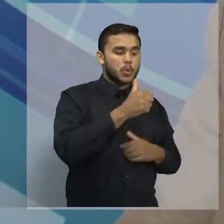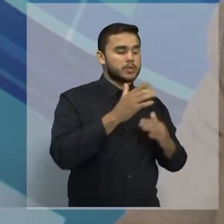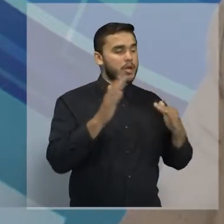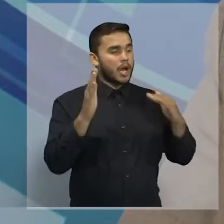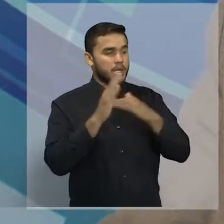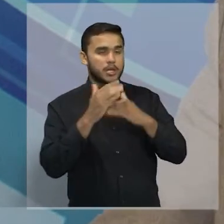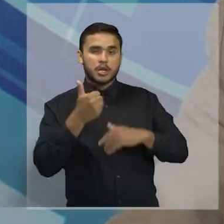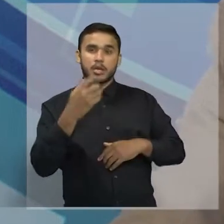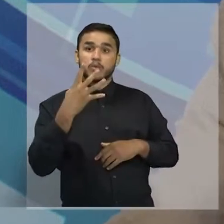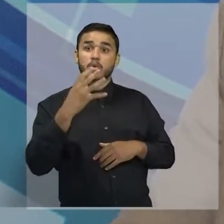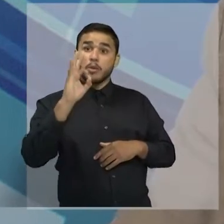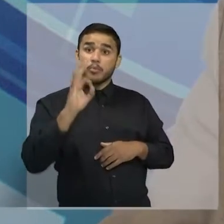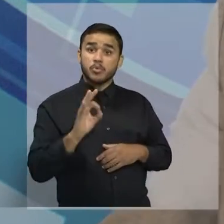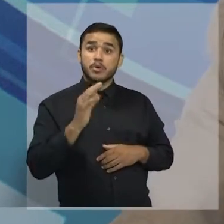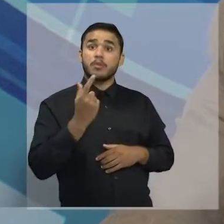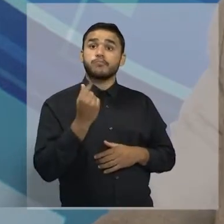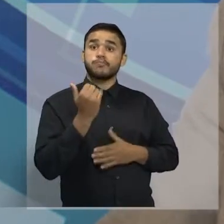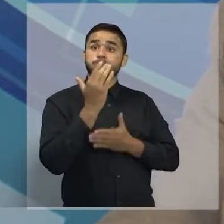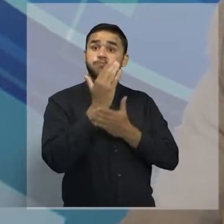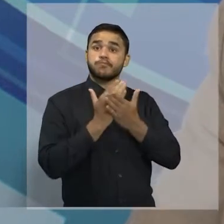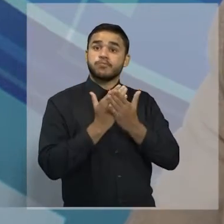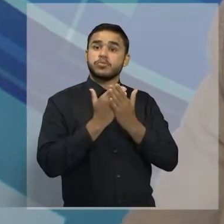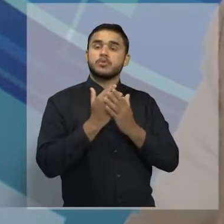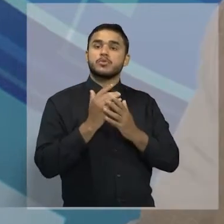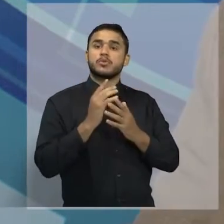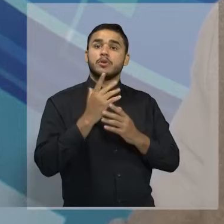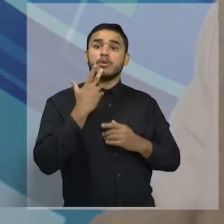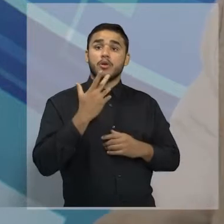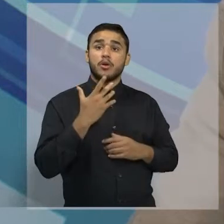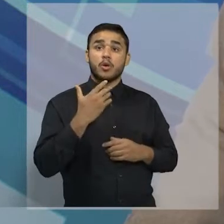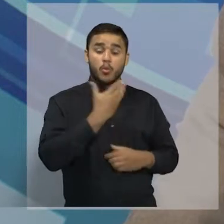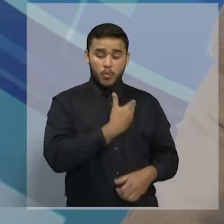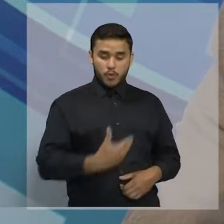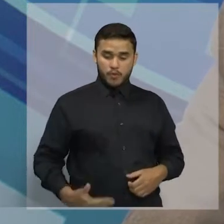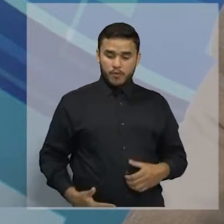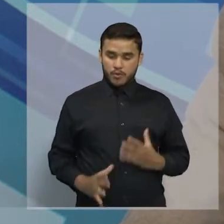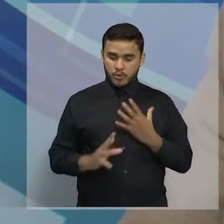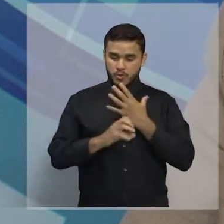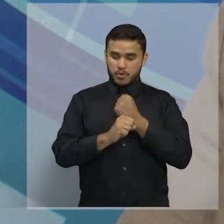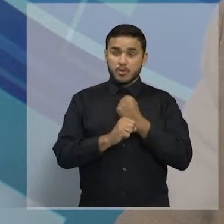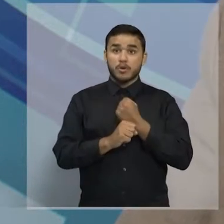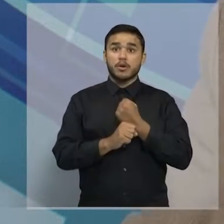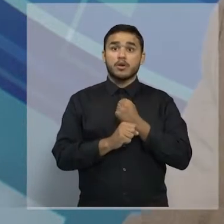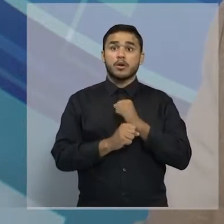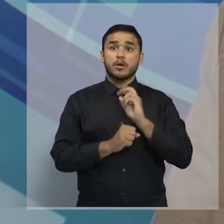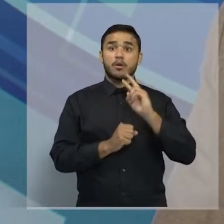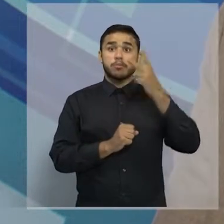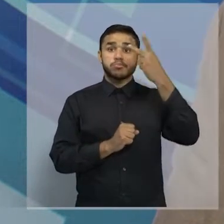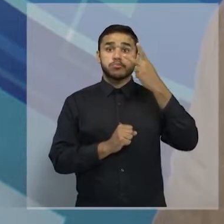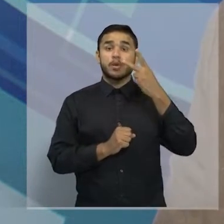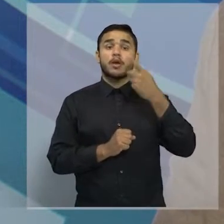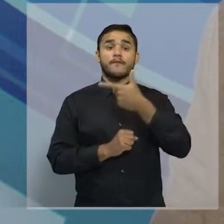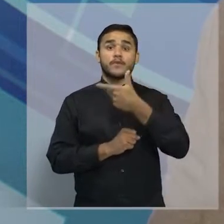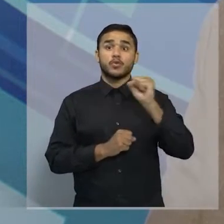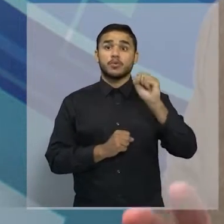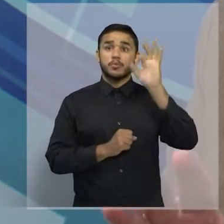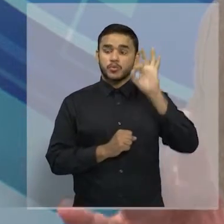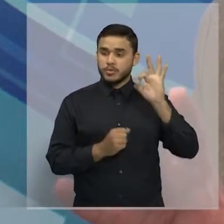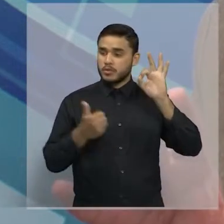desses? 14%, e o Estado coloca aí o dobro, 22%. Aliás, o Estado o Ceará está colocando 28%. Então, o que acontece?